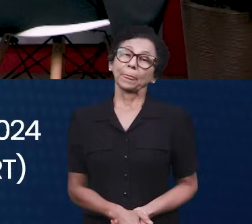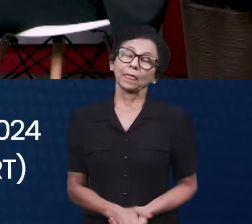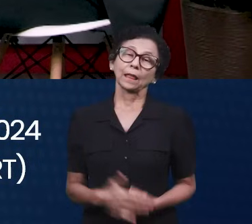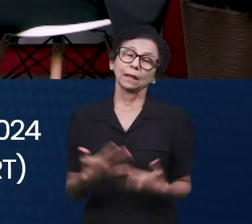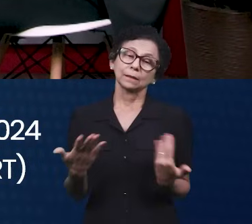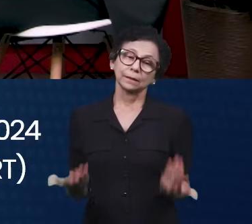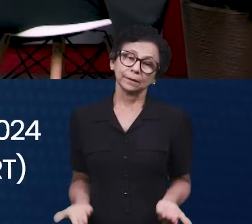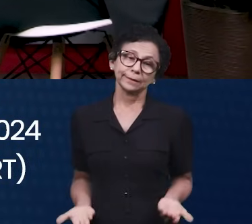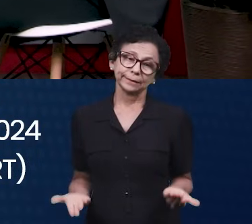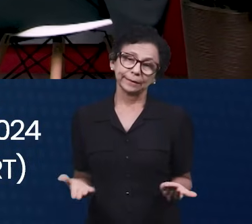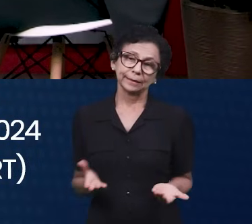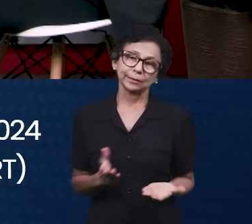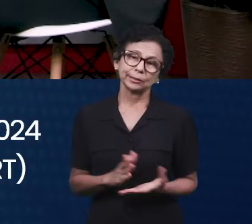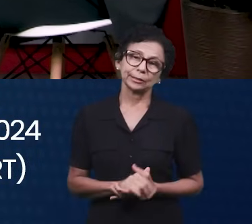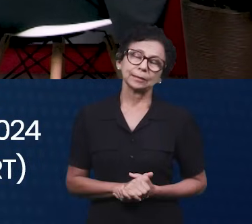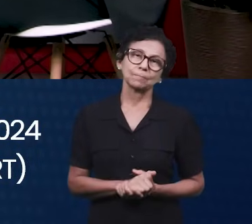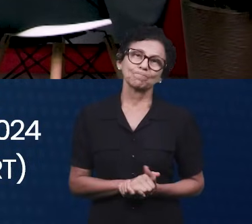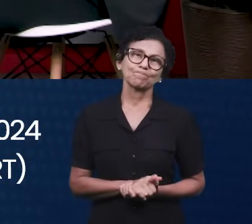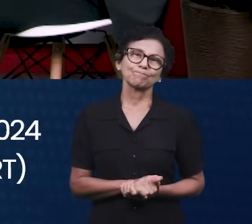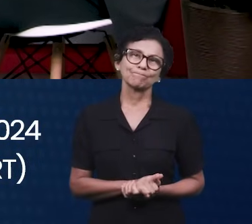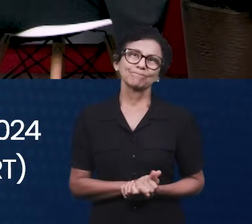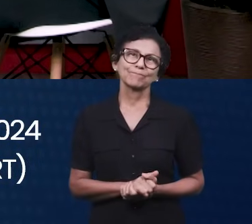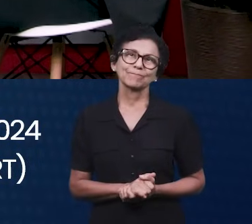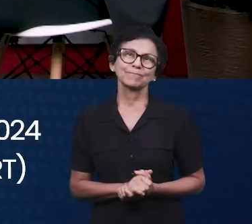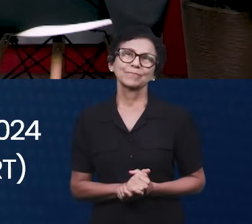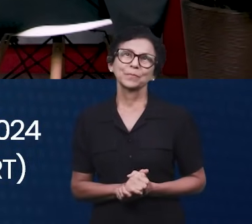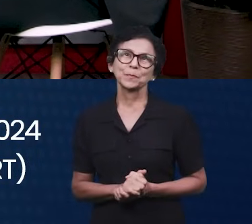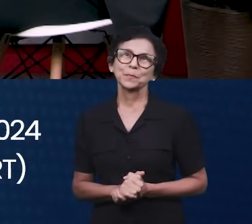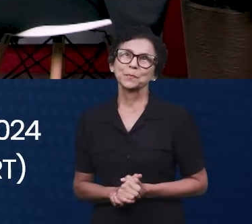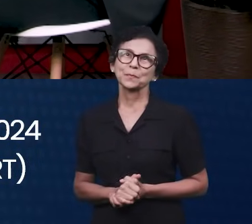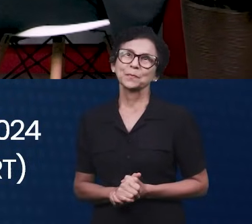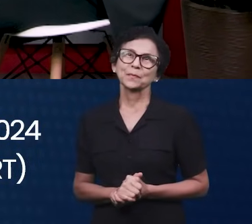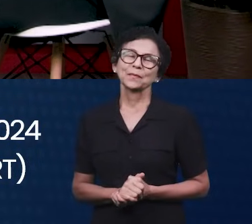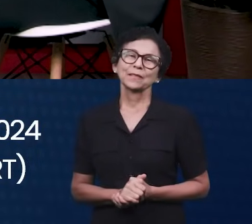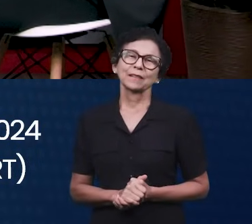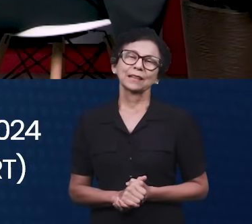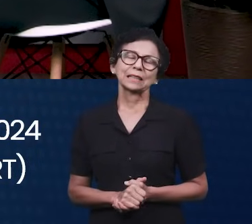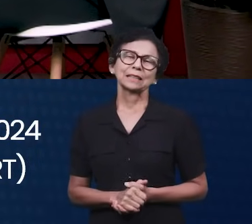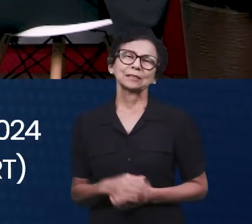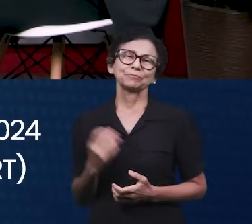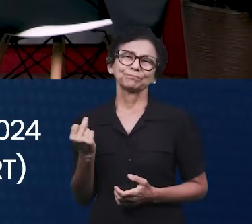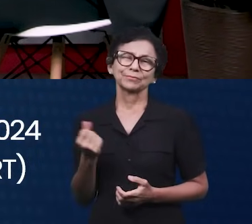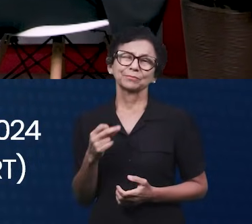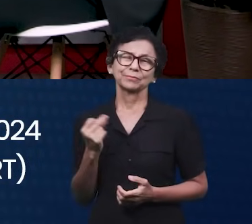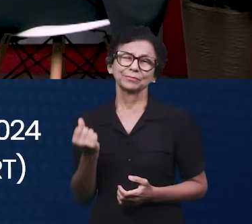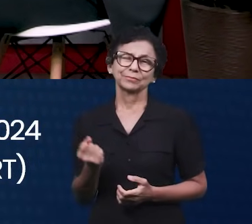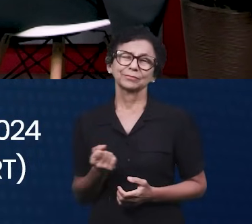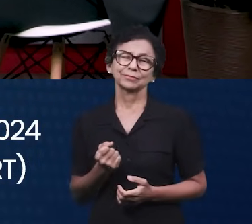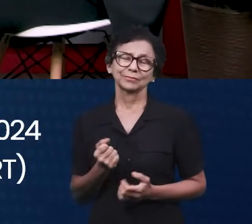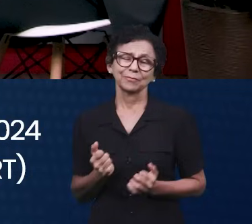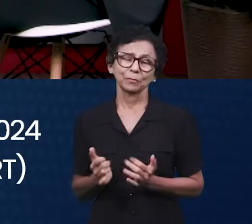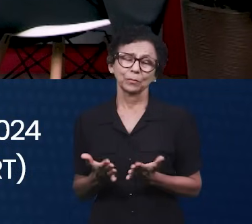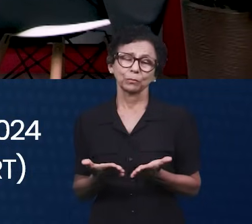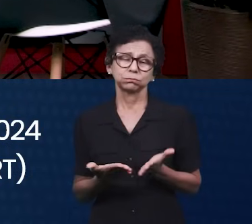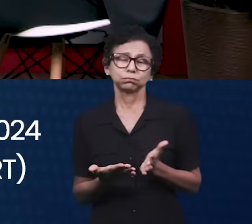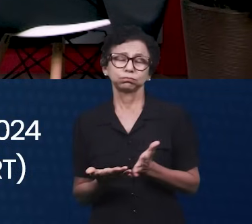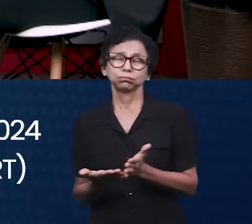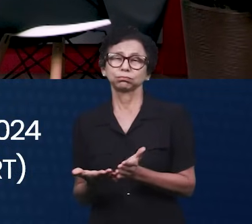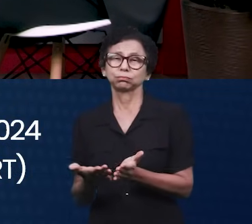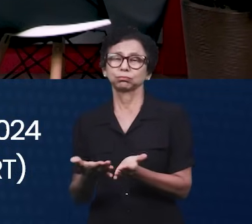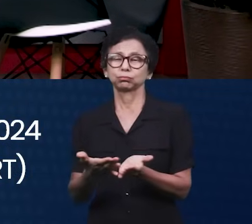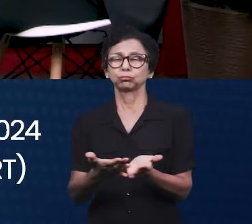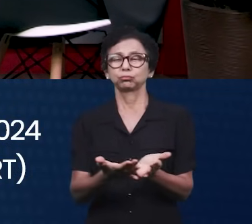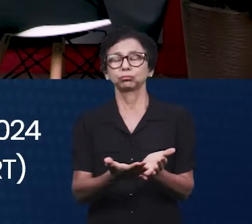o tempo despendido e obviamente, né, o cansaço,